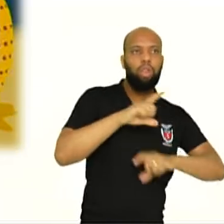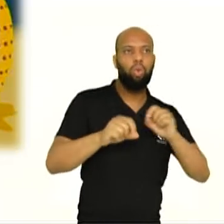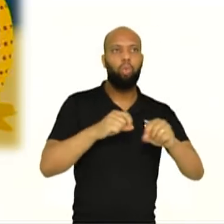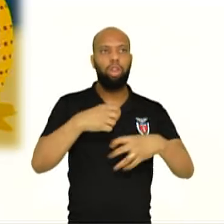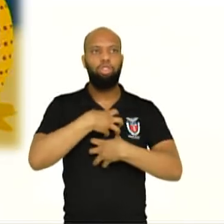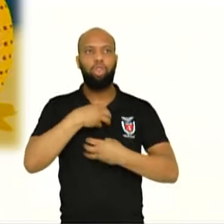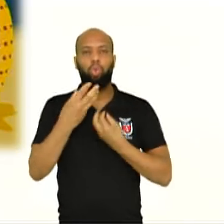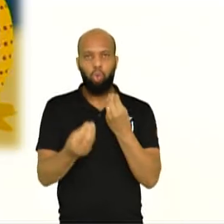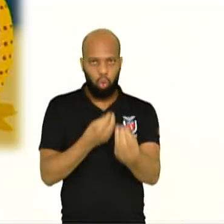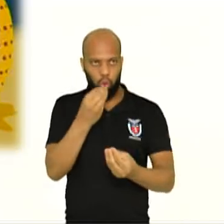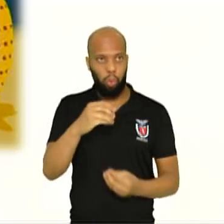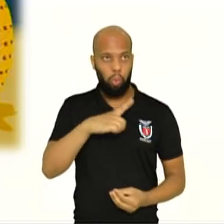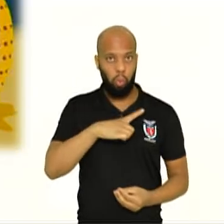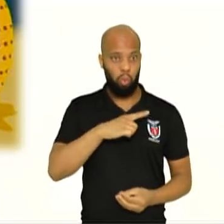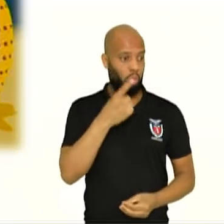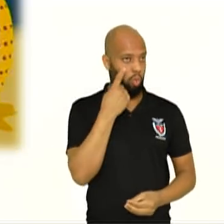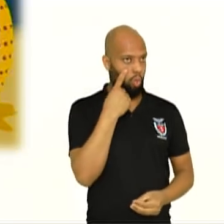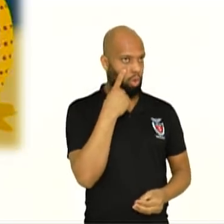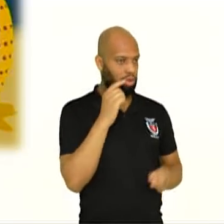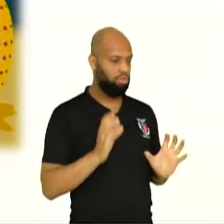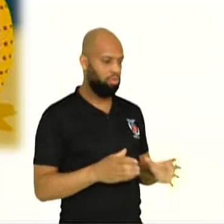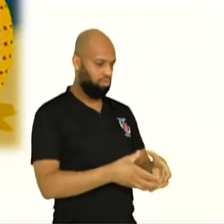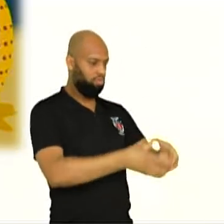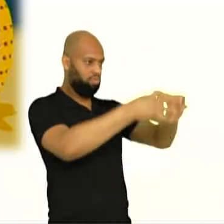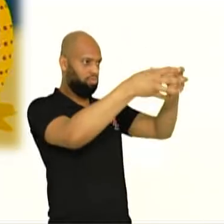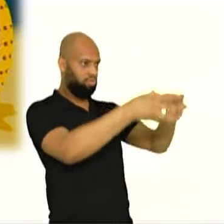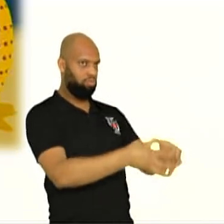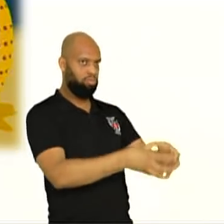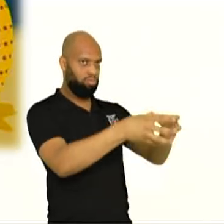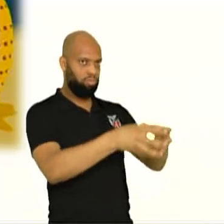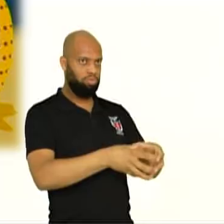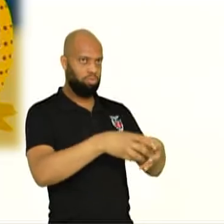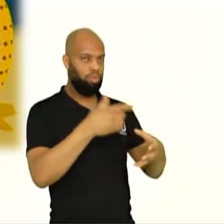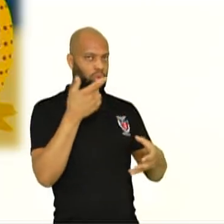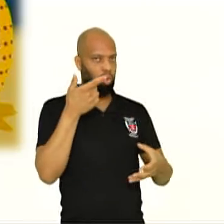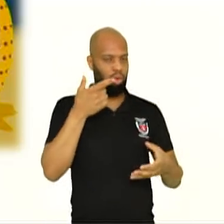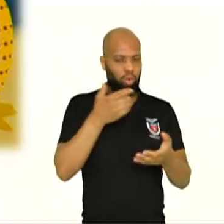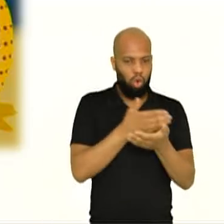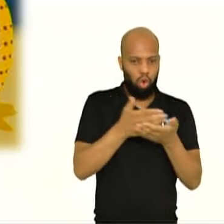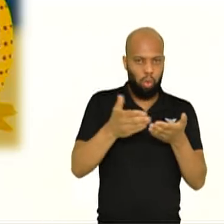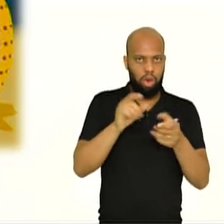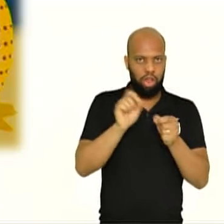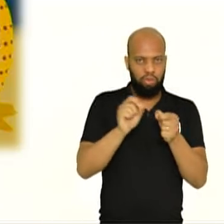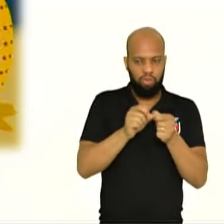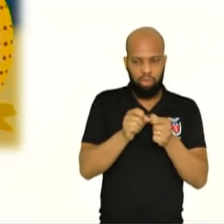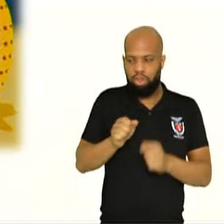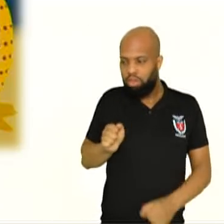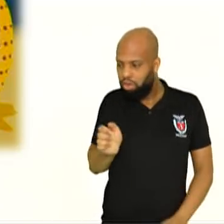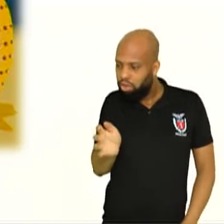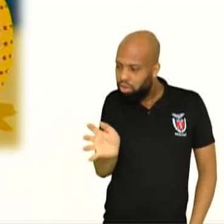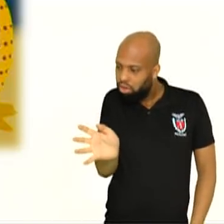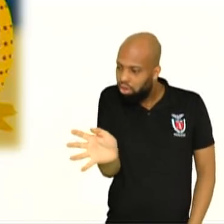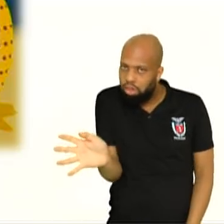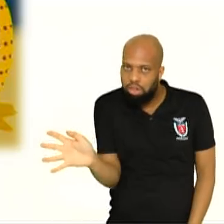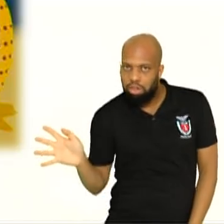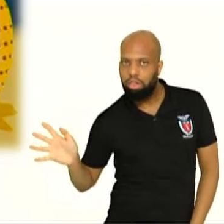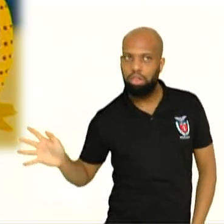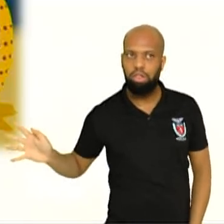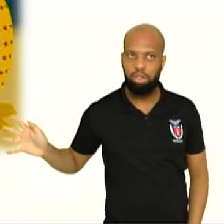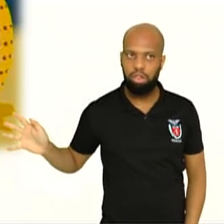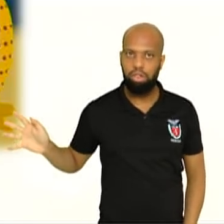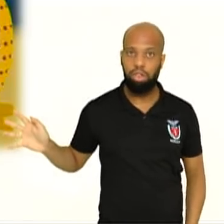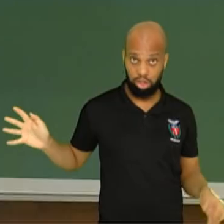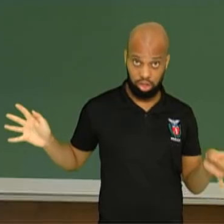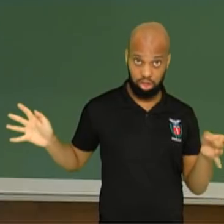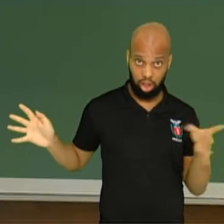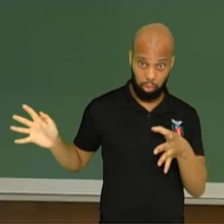brotamento. Então a gente tem uma esponja, ela vai desenvolver um bracinho, que é um broto, e aí quando esse broto estiver pronto, com